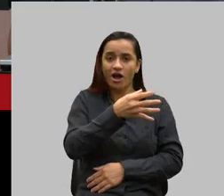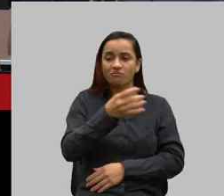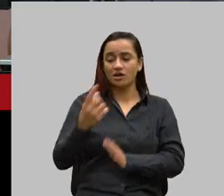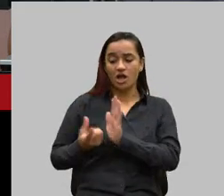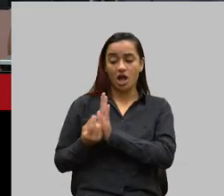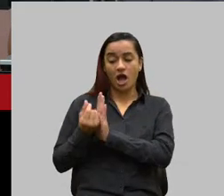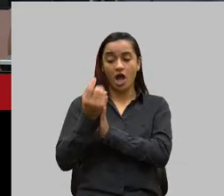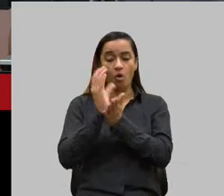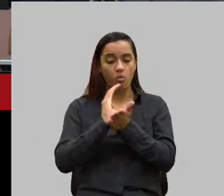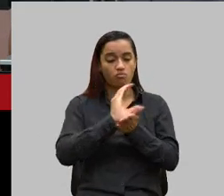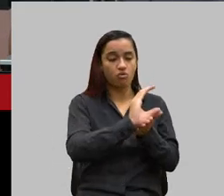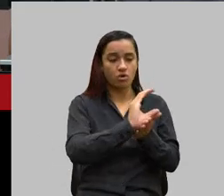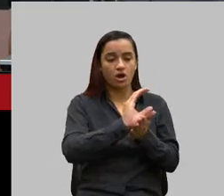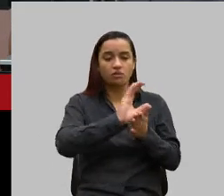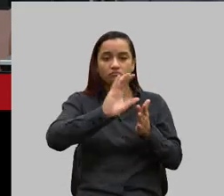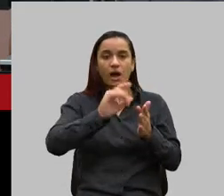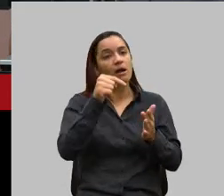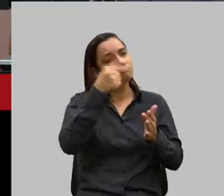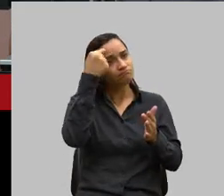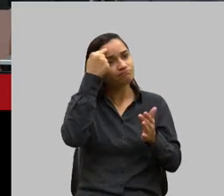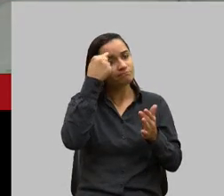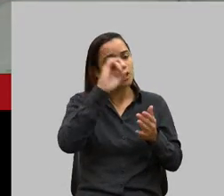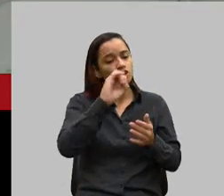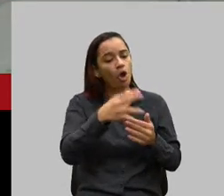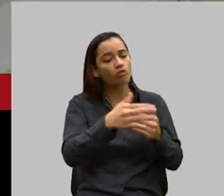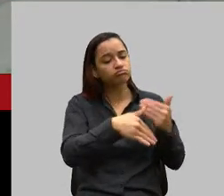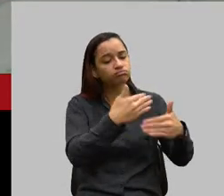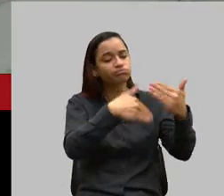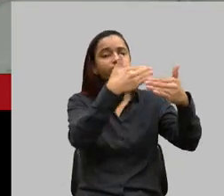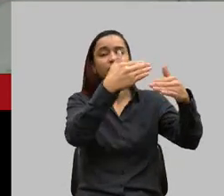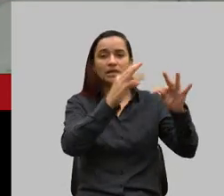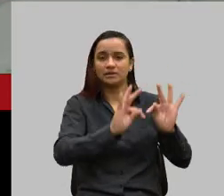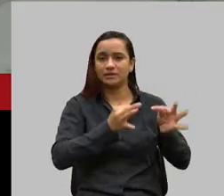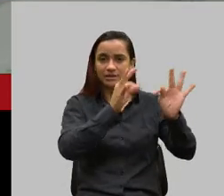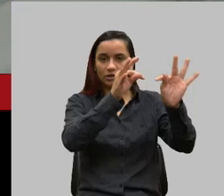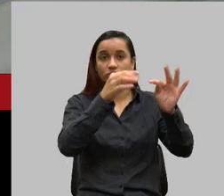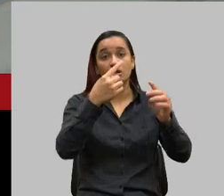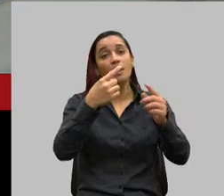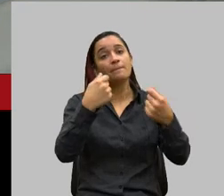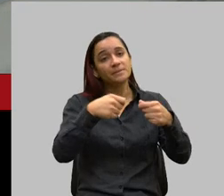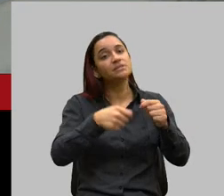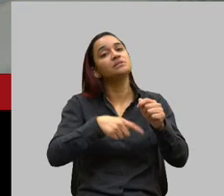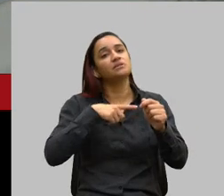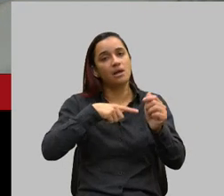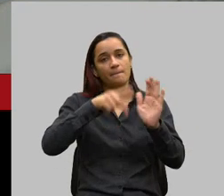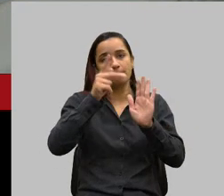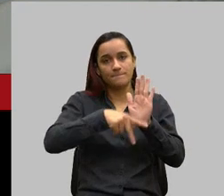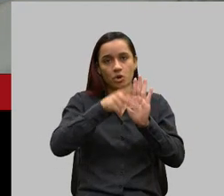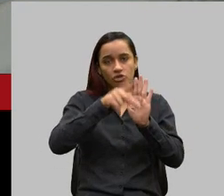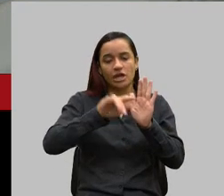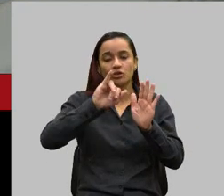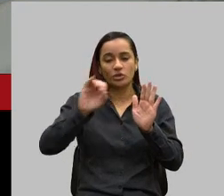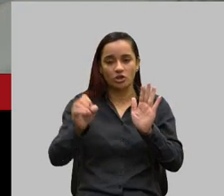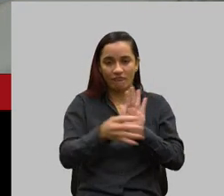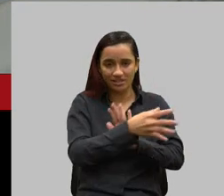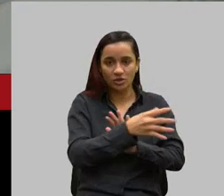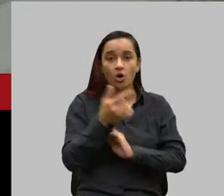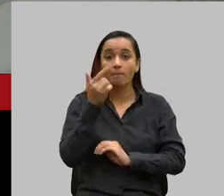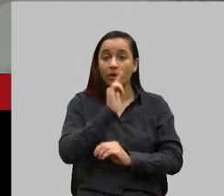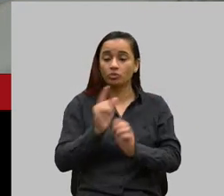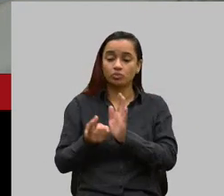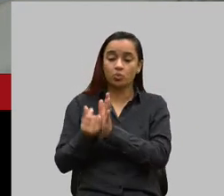numa condição muito especial porque você vai poder apresentar um projeto de inovação para um recurso não reembolsável